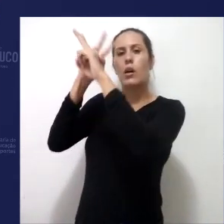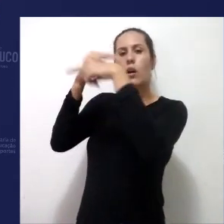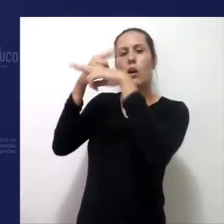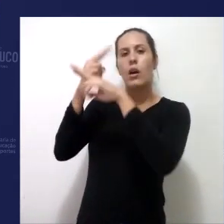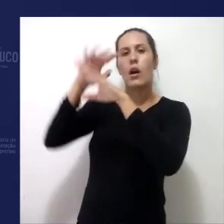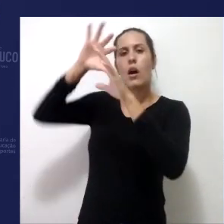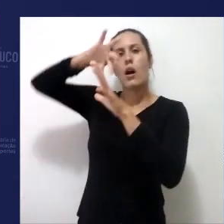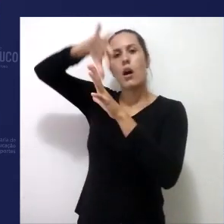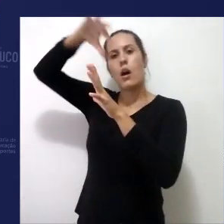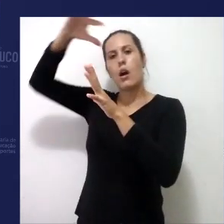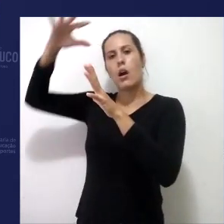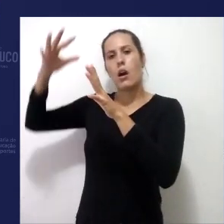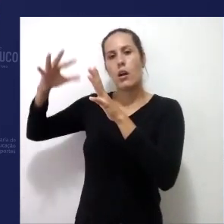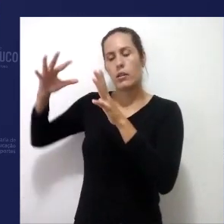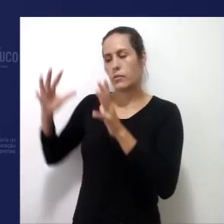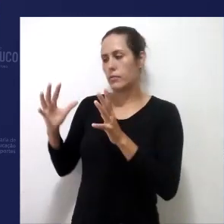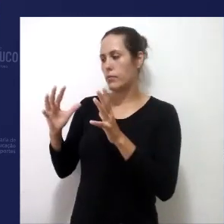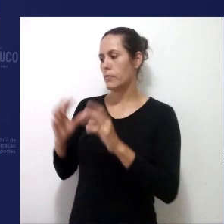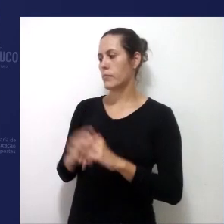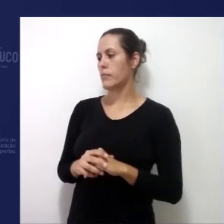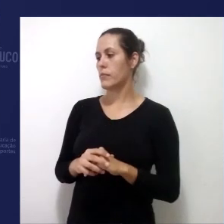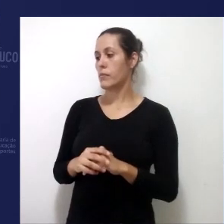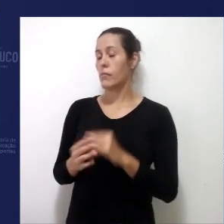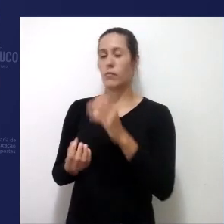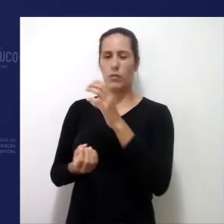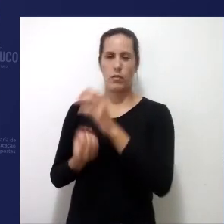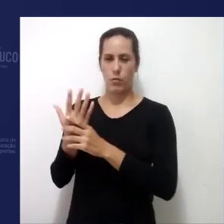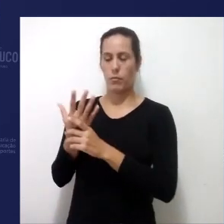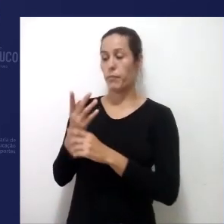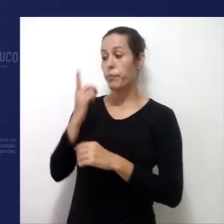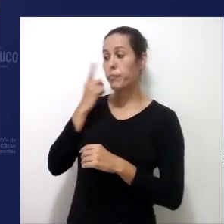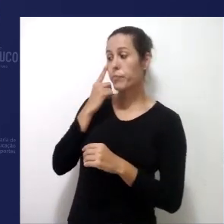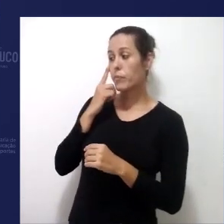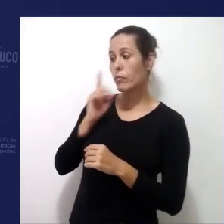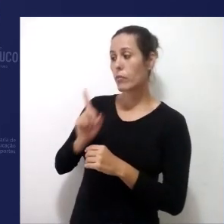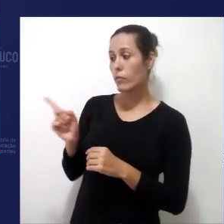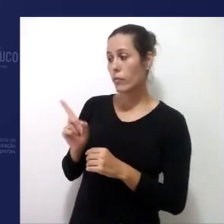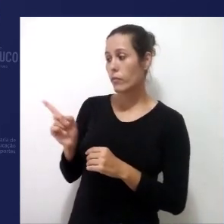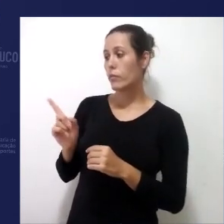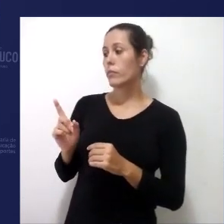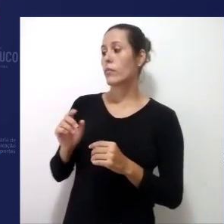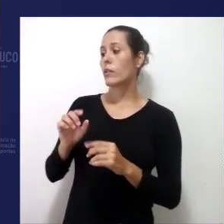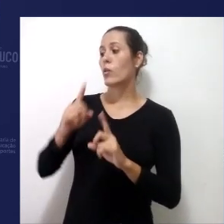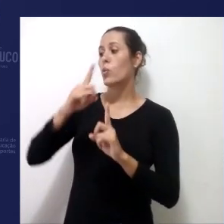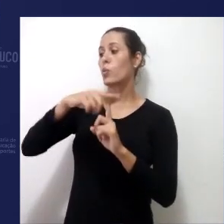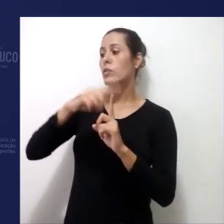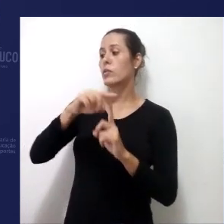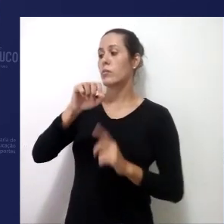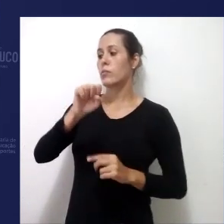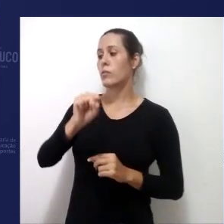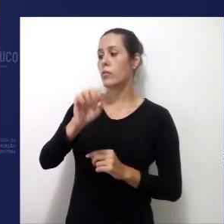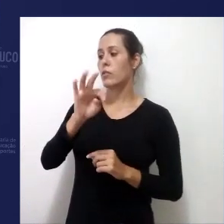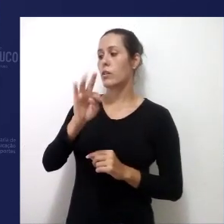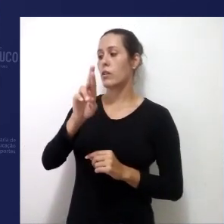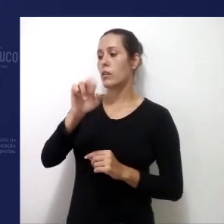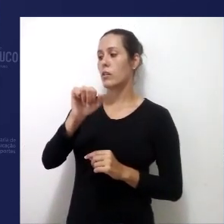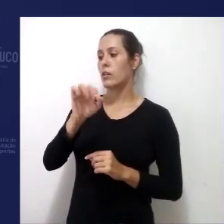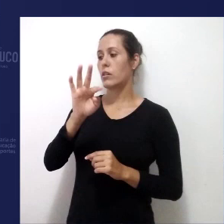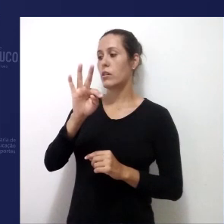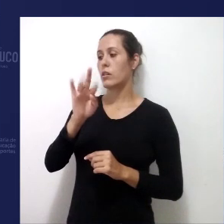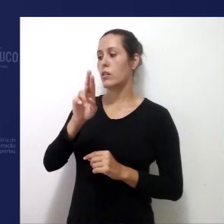nas altitudes superiores. Continuando na telinha, a gente vai ver aí a questão da